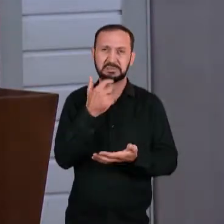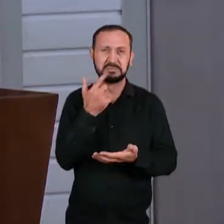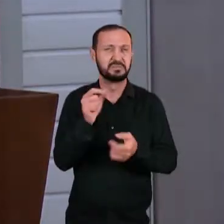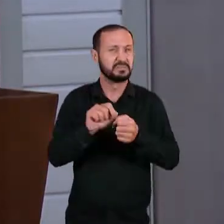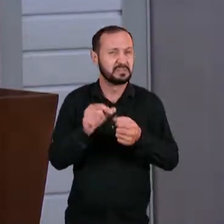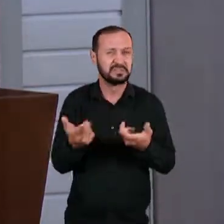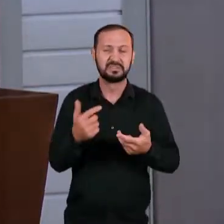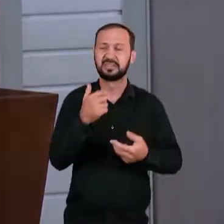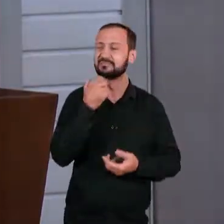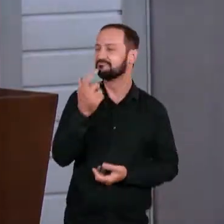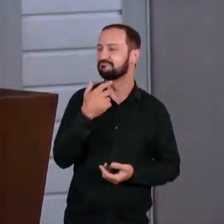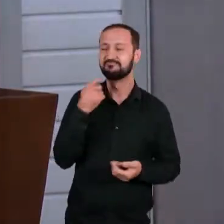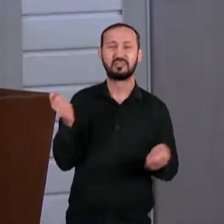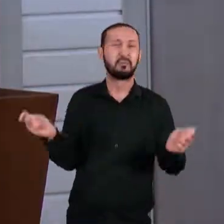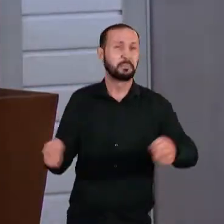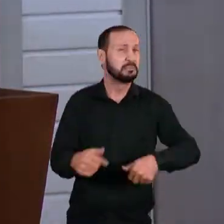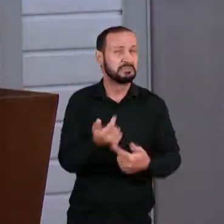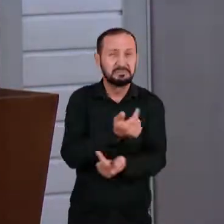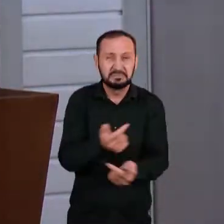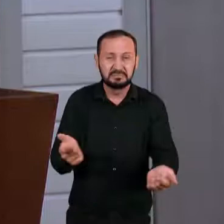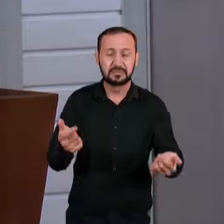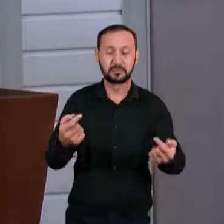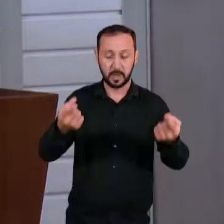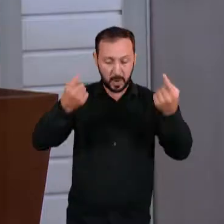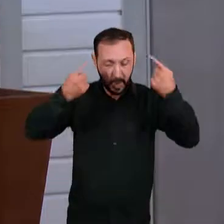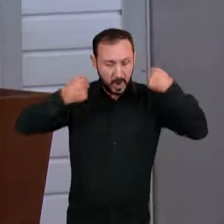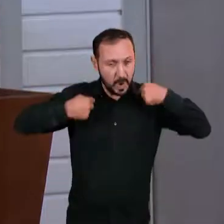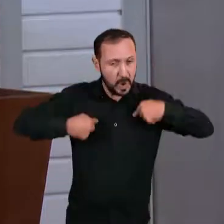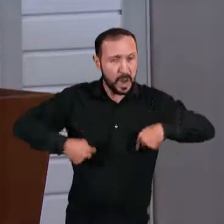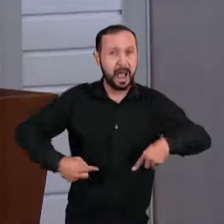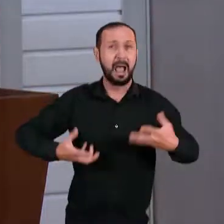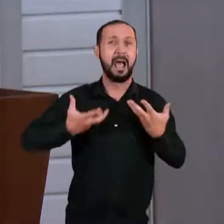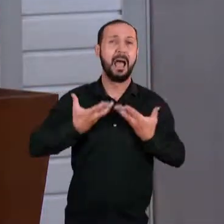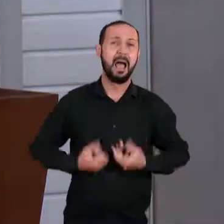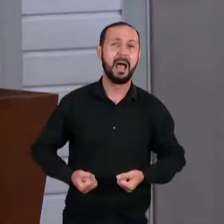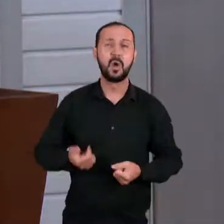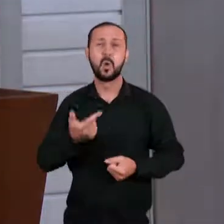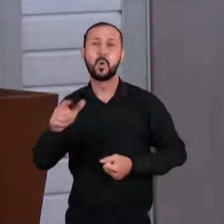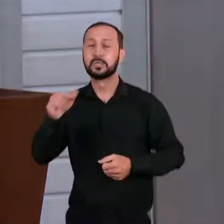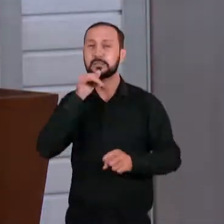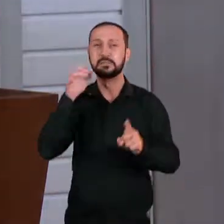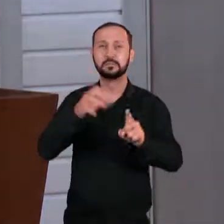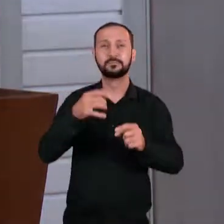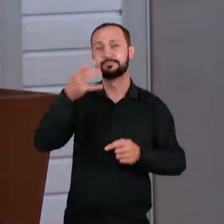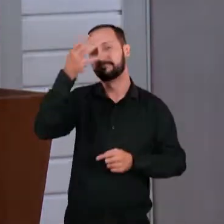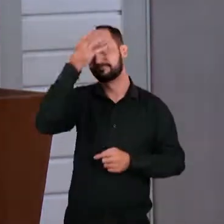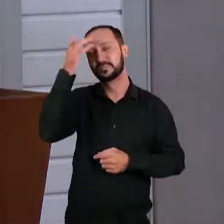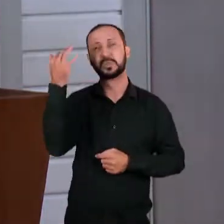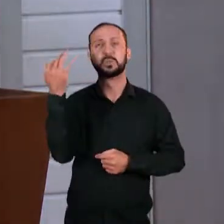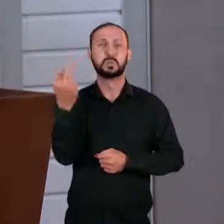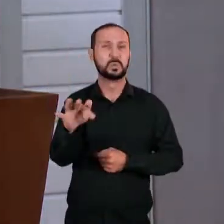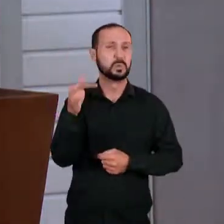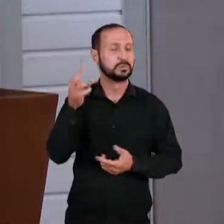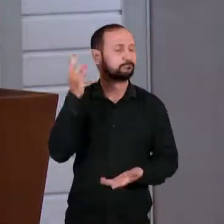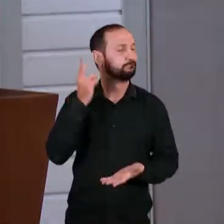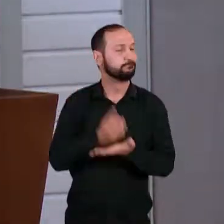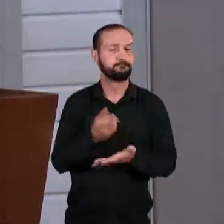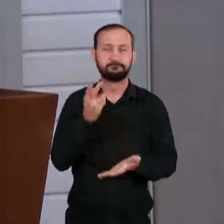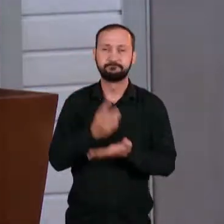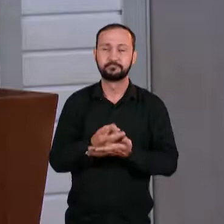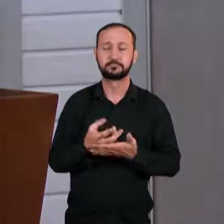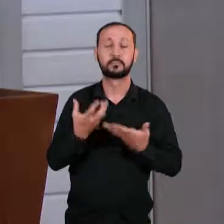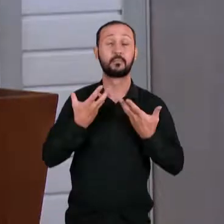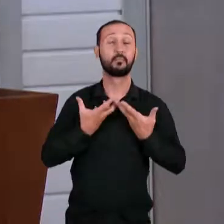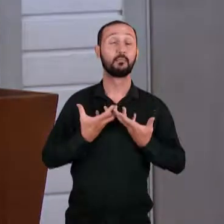de ineficiência, um cansaço físico que pode vir junto com outros sintomas, por exemplo, dores de cabeça frequente, um